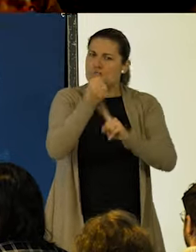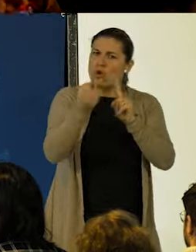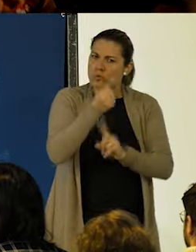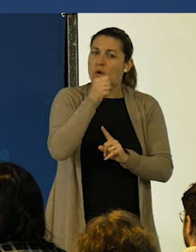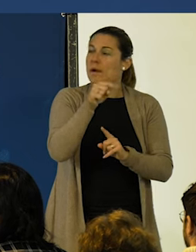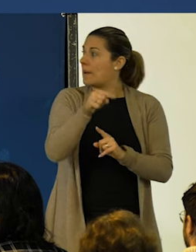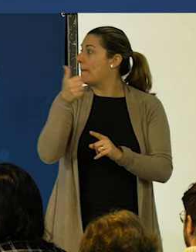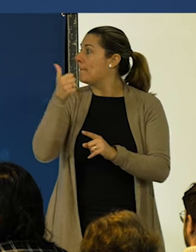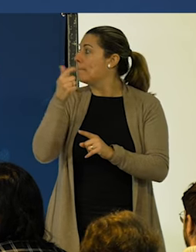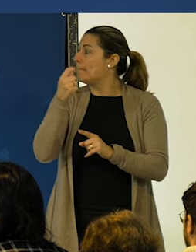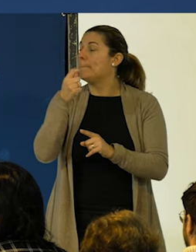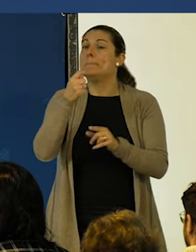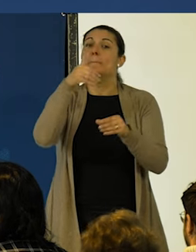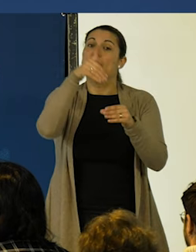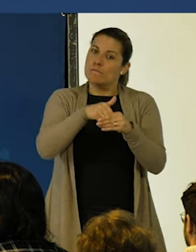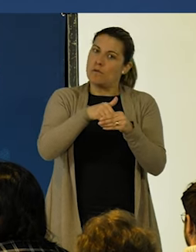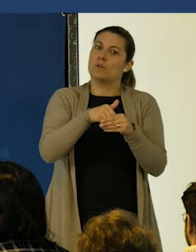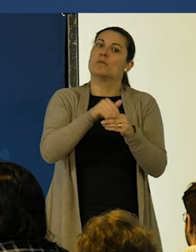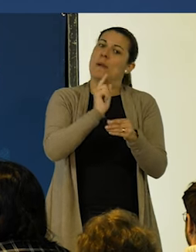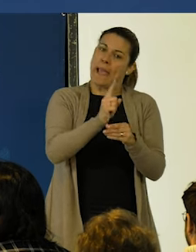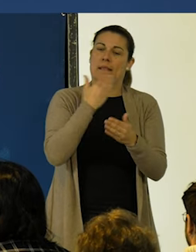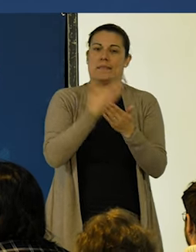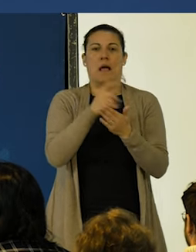isso que o voto no Bloco de Esquerda garante.